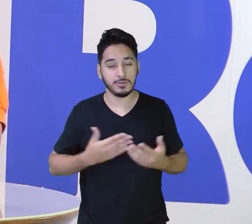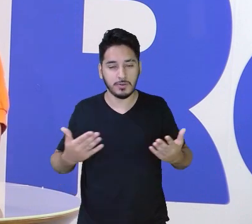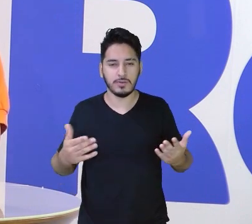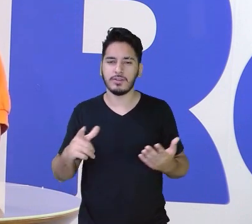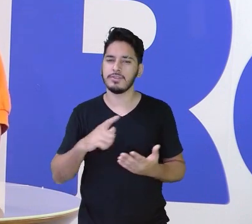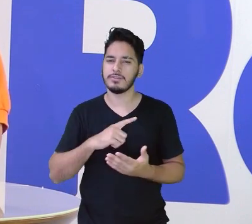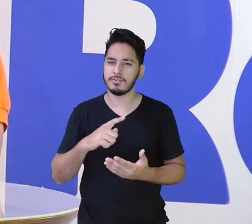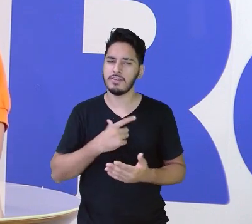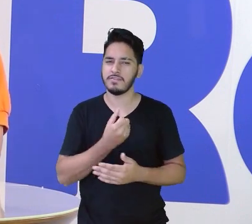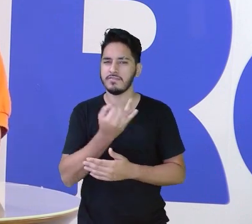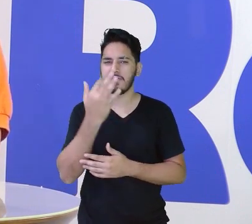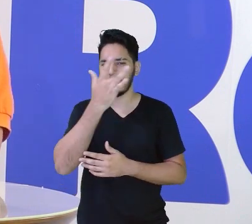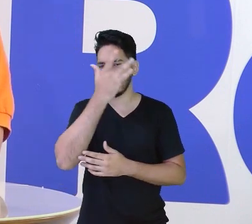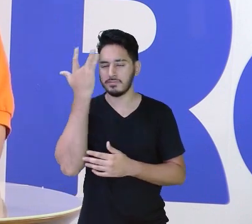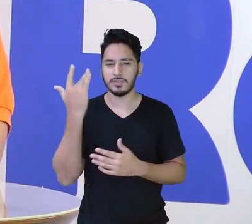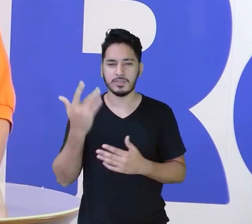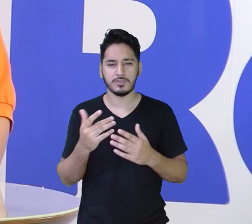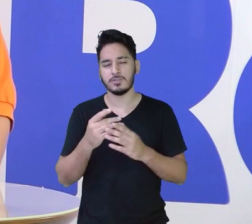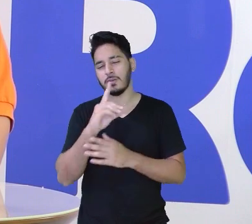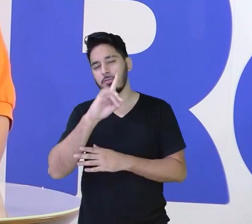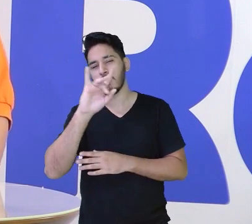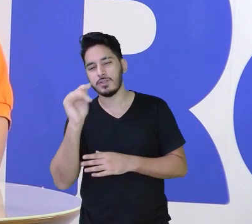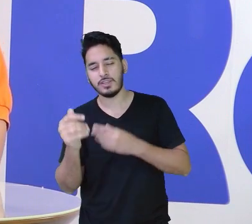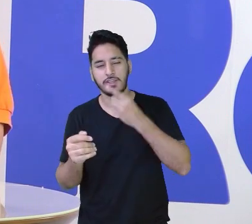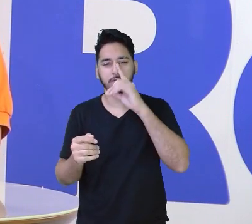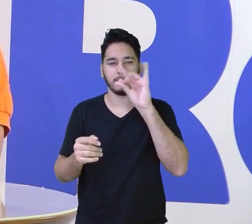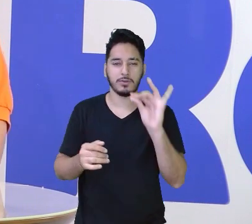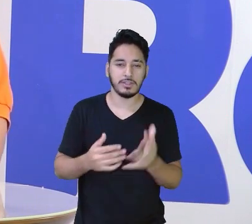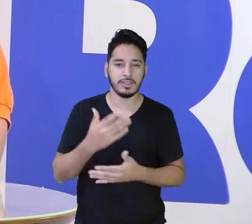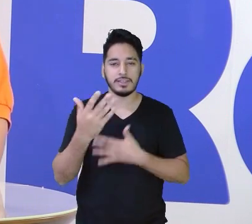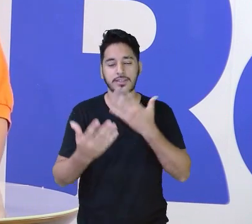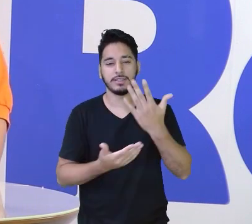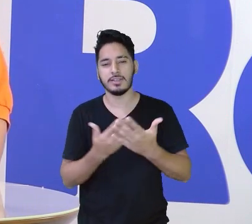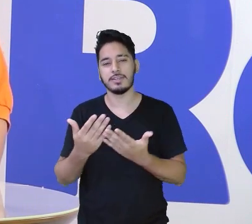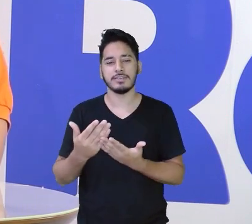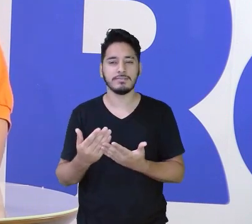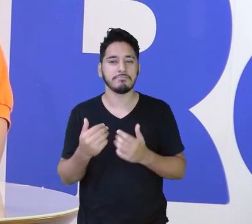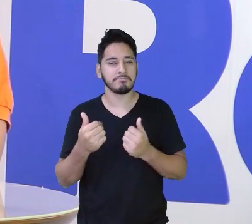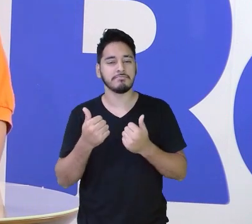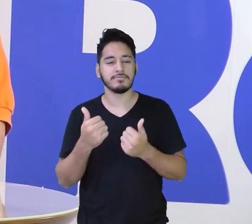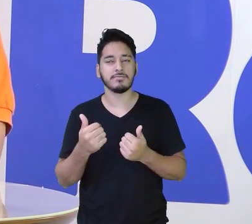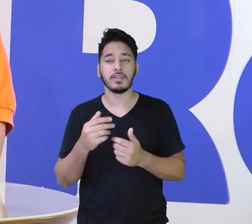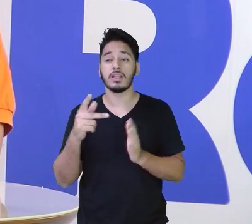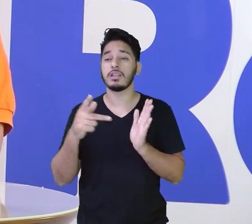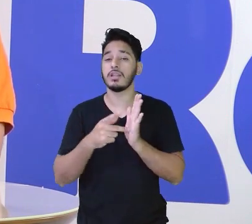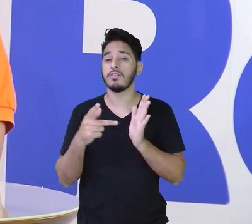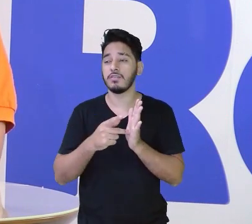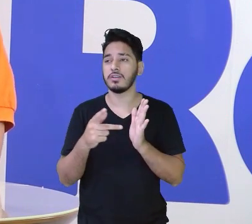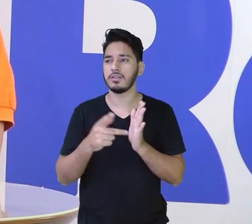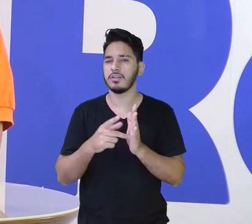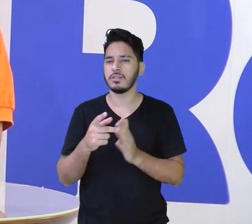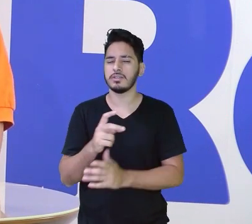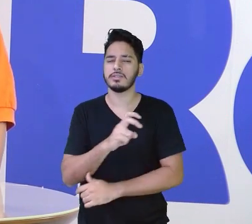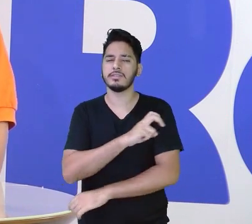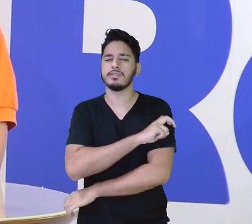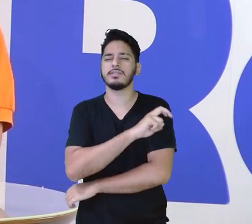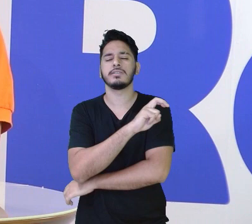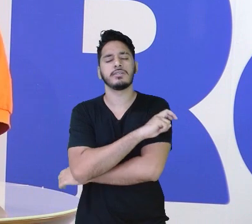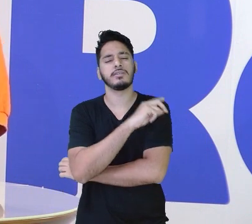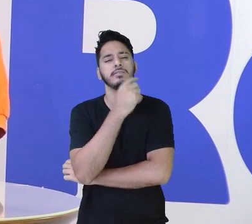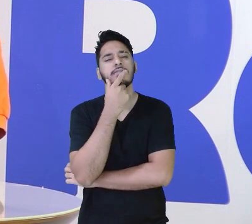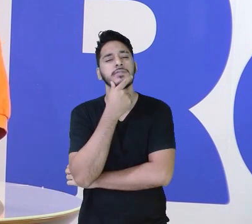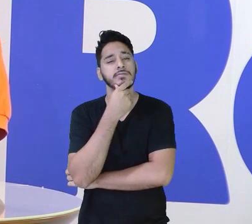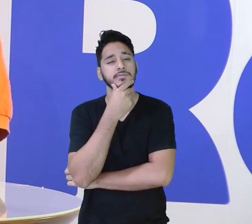Tem bastante gente aqui, estão mandando bom dia. Está movimentado o chat. Na verdade, esse 5º ano,